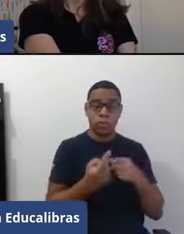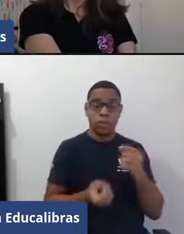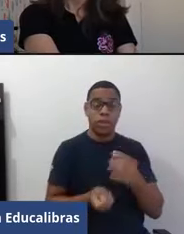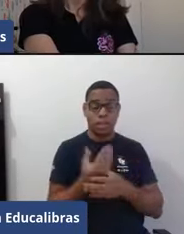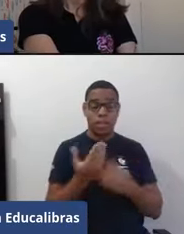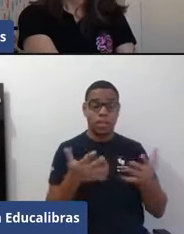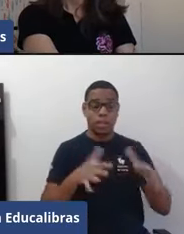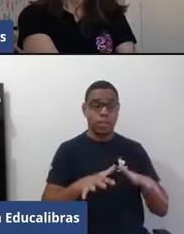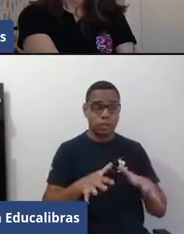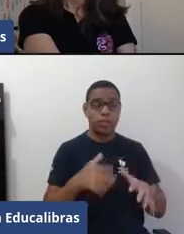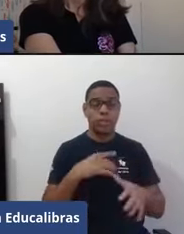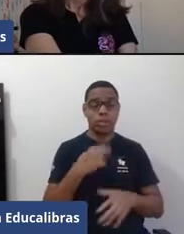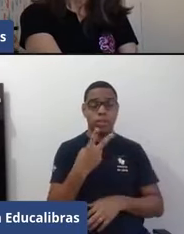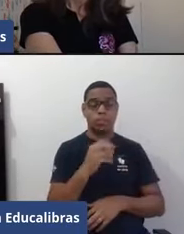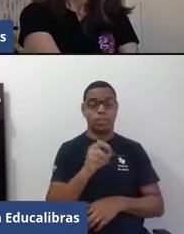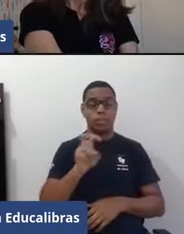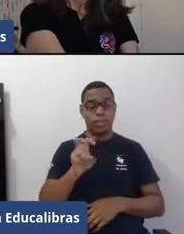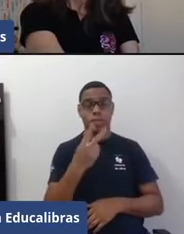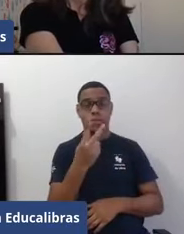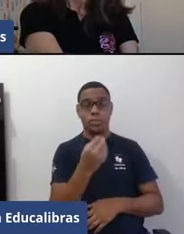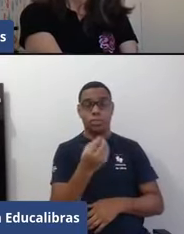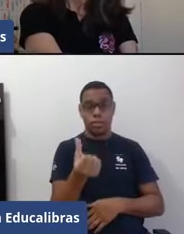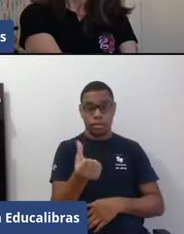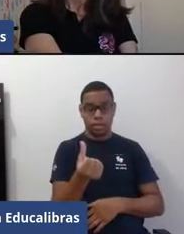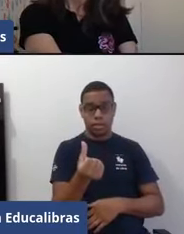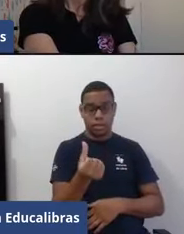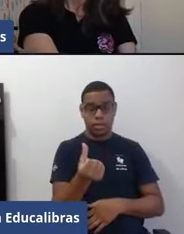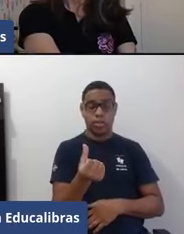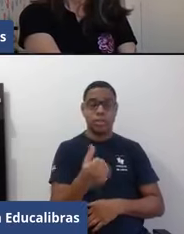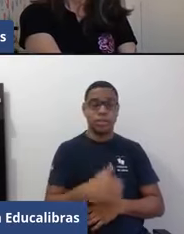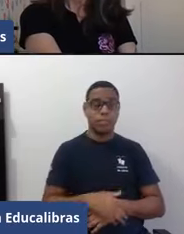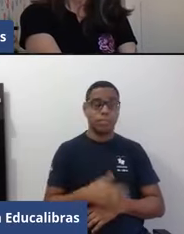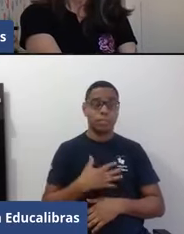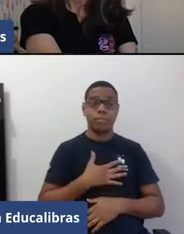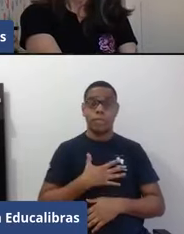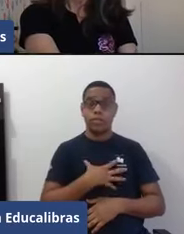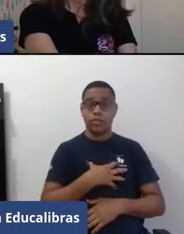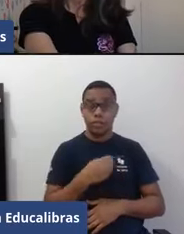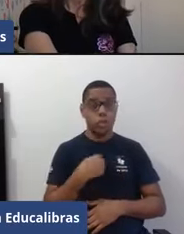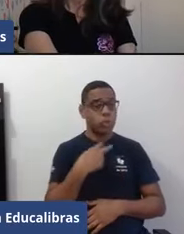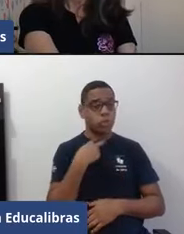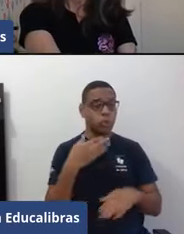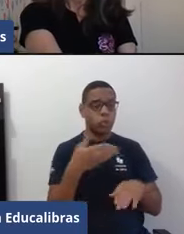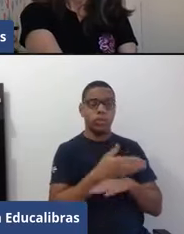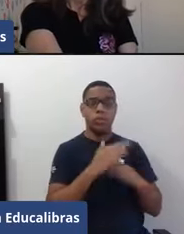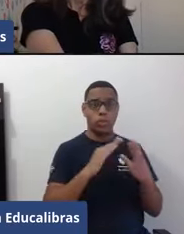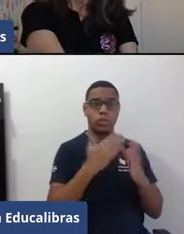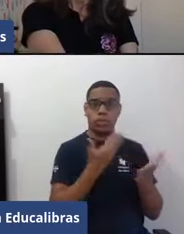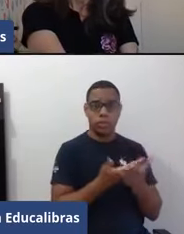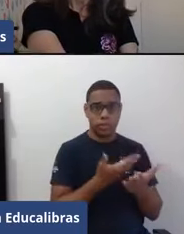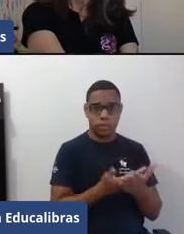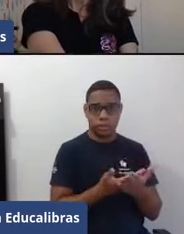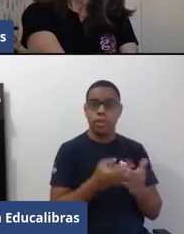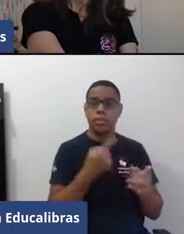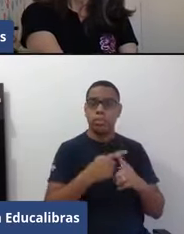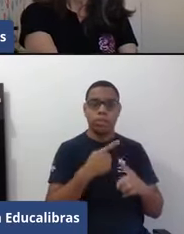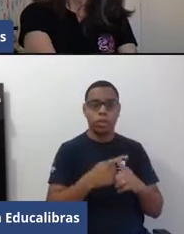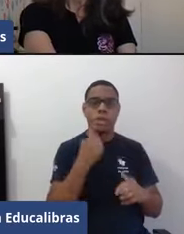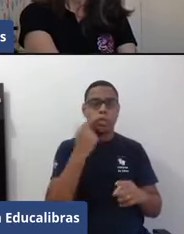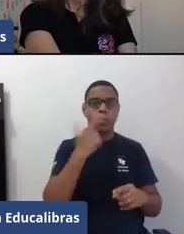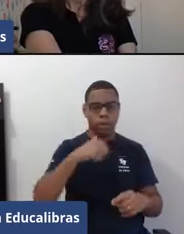volta de 2005, 2006, eu fui dizer, minha filha não pode ir para a escola, ela não tem coordenação